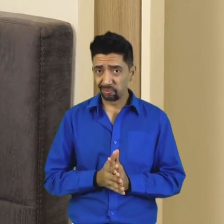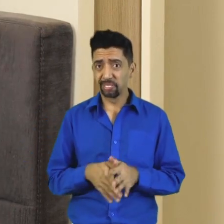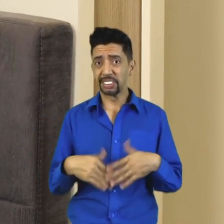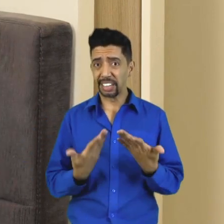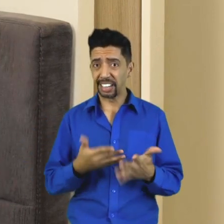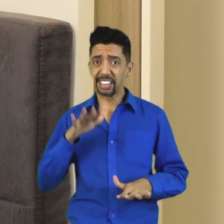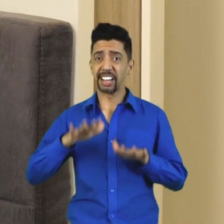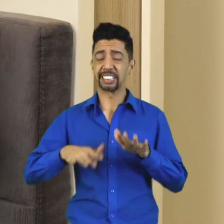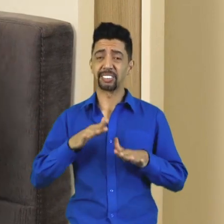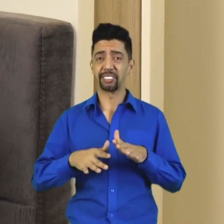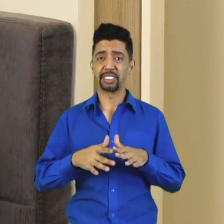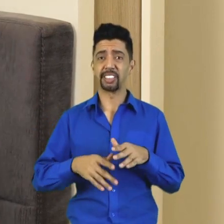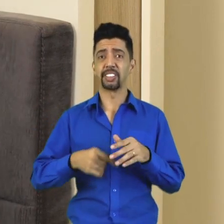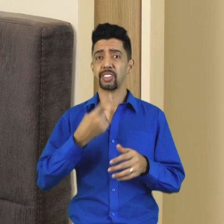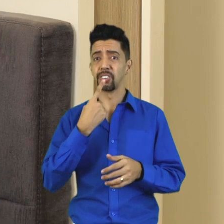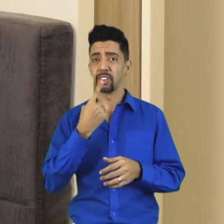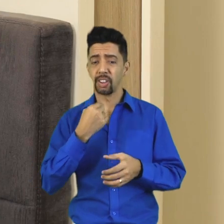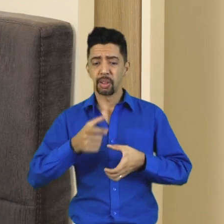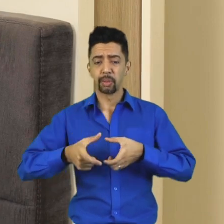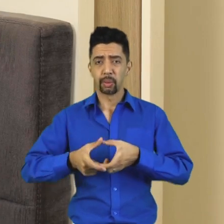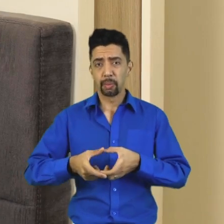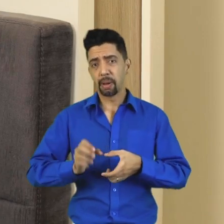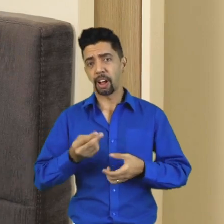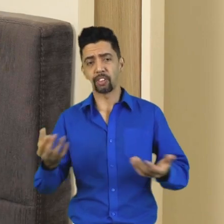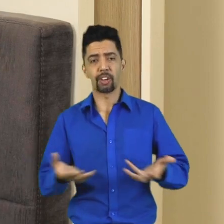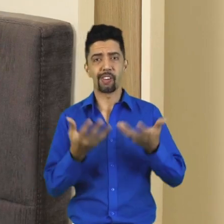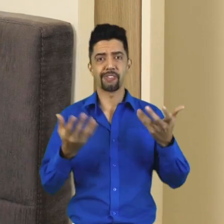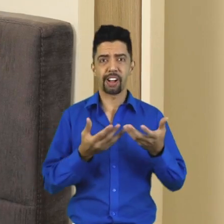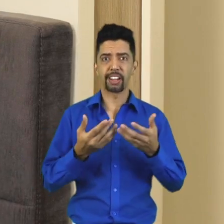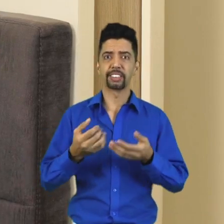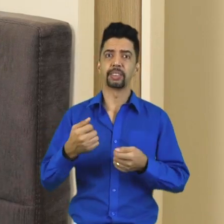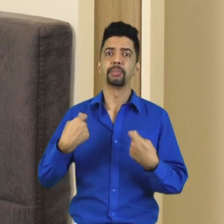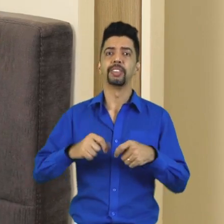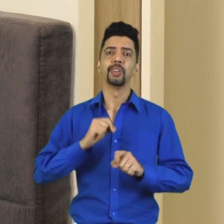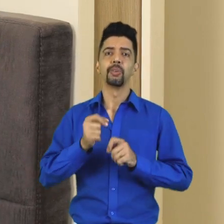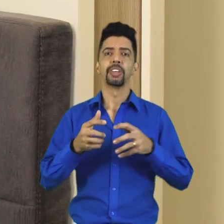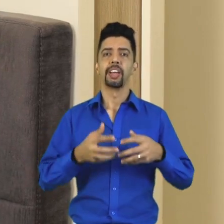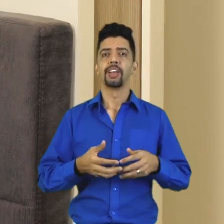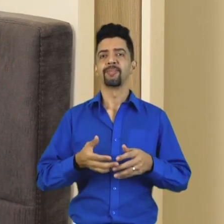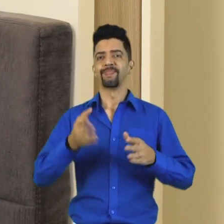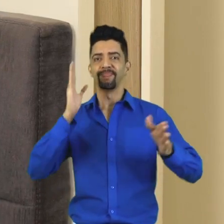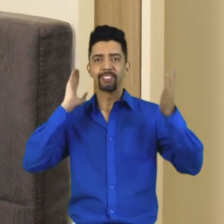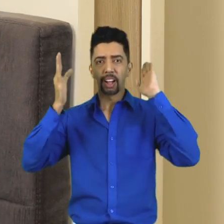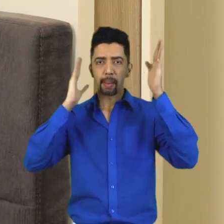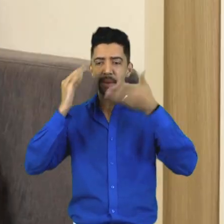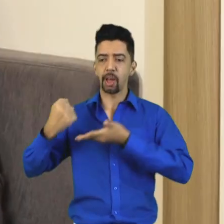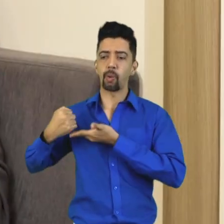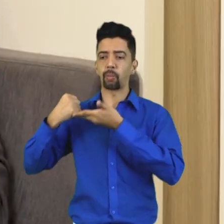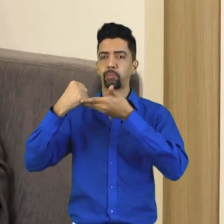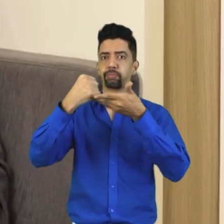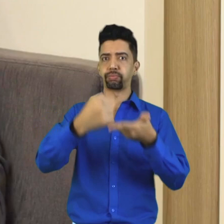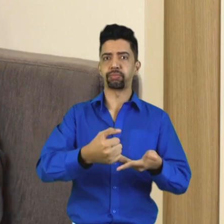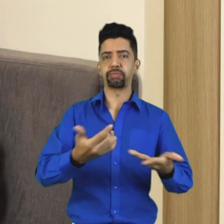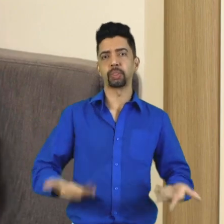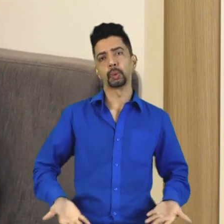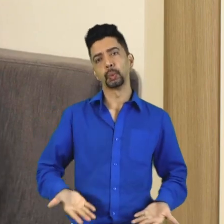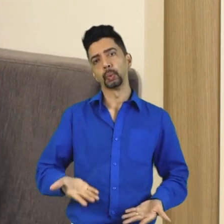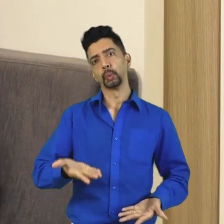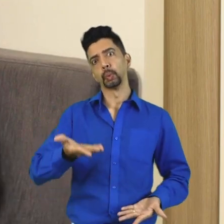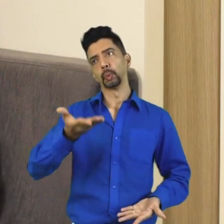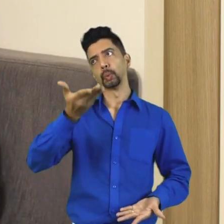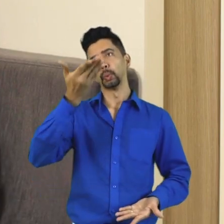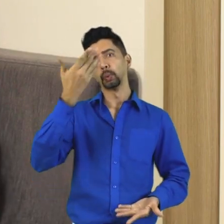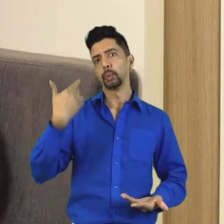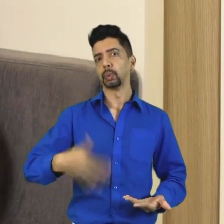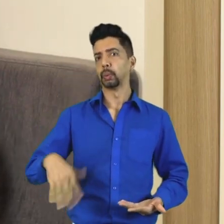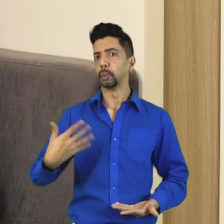produto, tomate, alface, tiveram os impactos. E tem mais, os governos nossos,